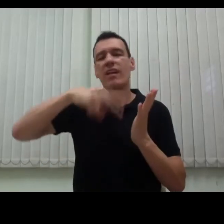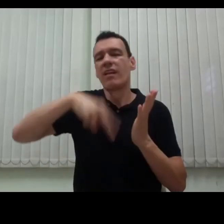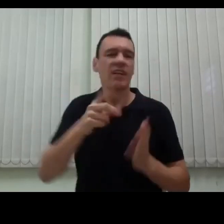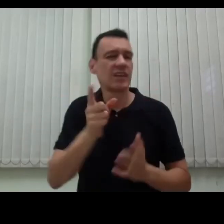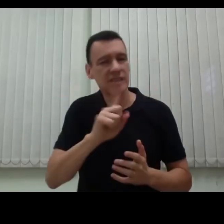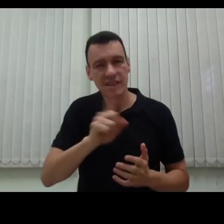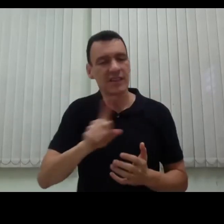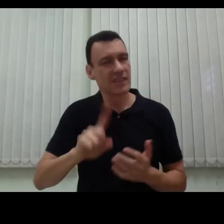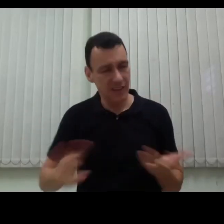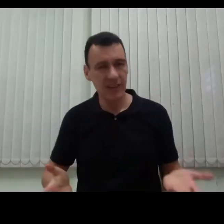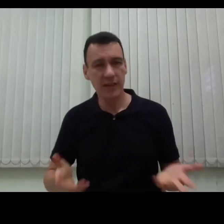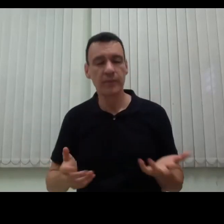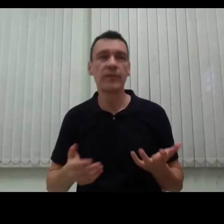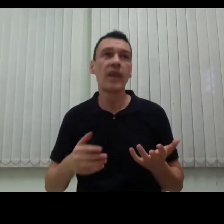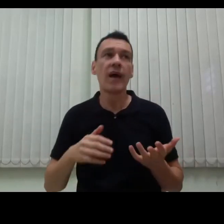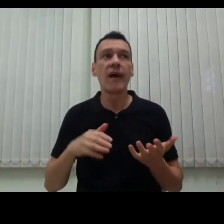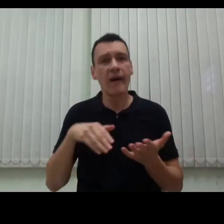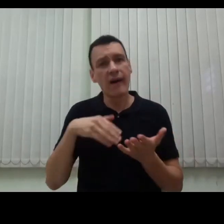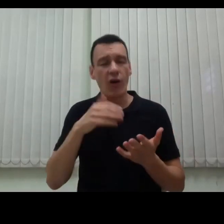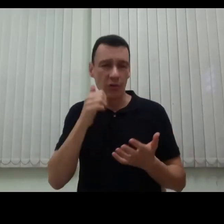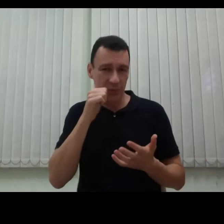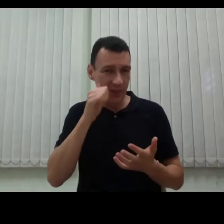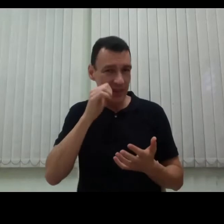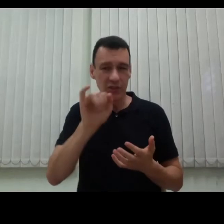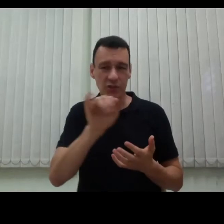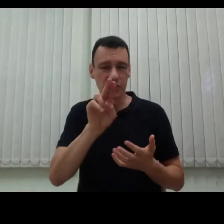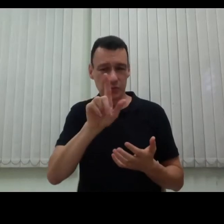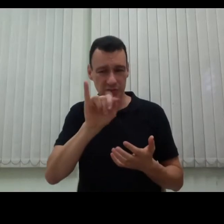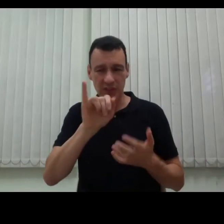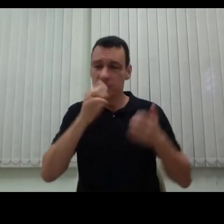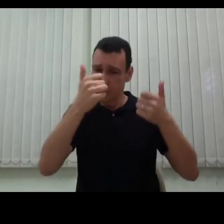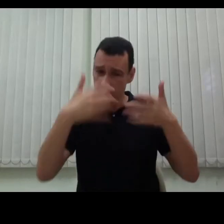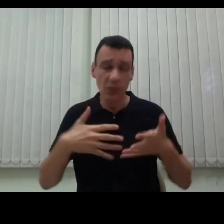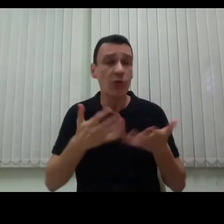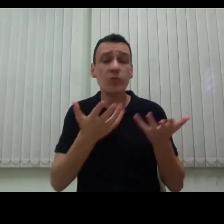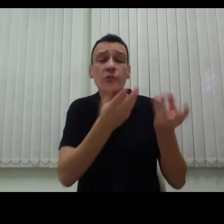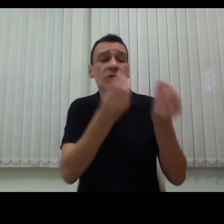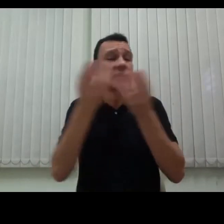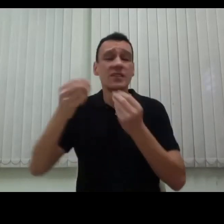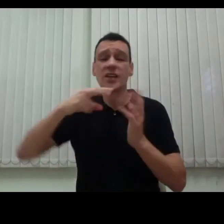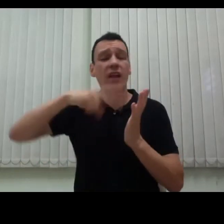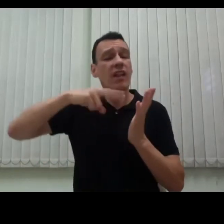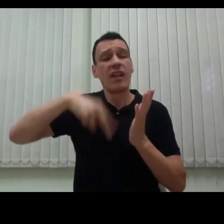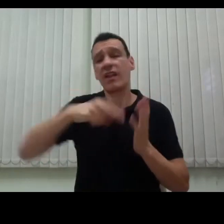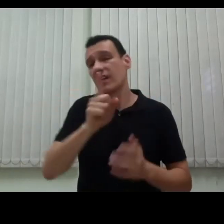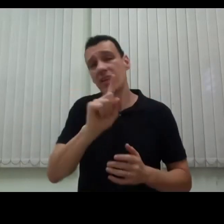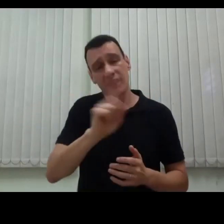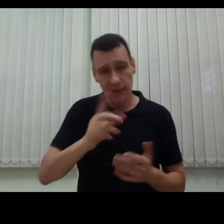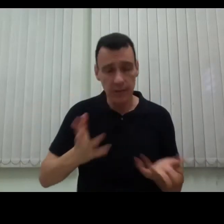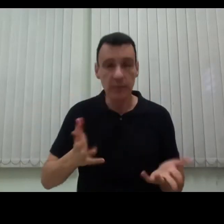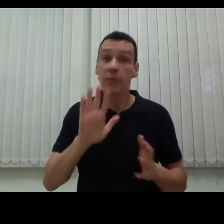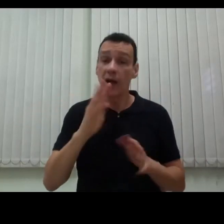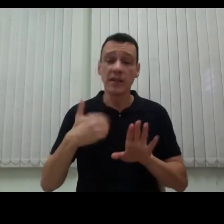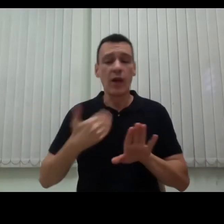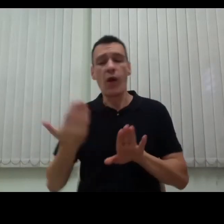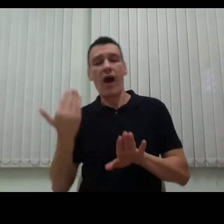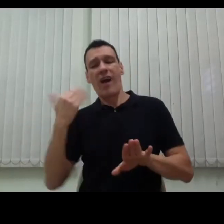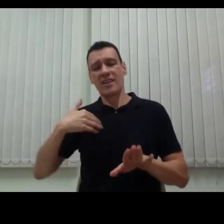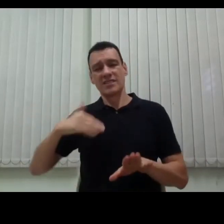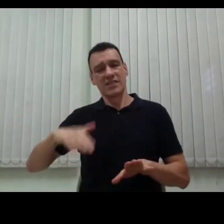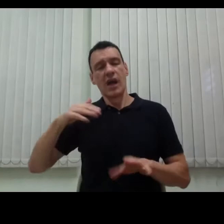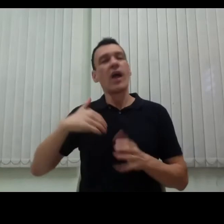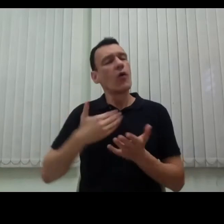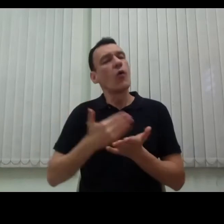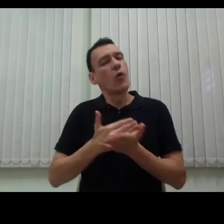questão da leitura ainda é um desafio para nós, né? Então, muito cedo eu me envolvi nos processos de formação